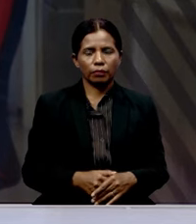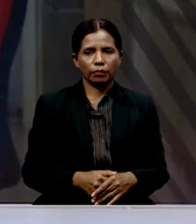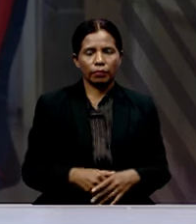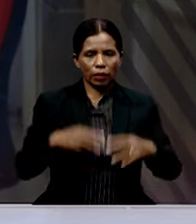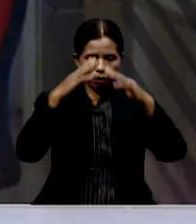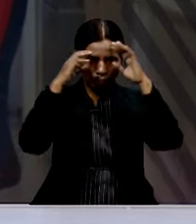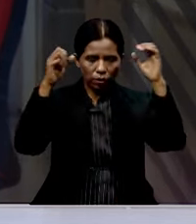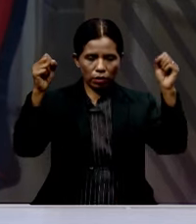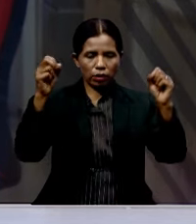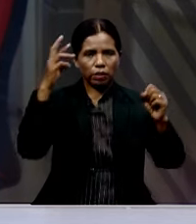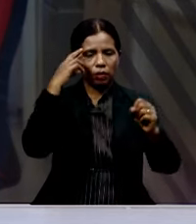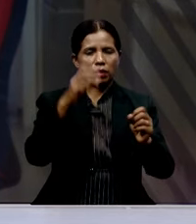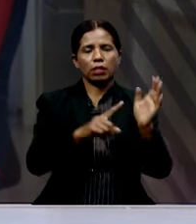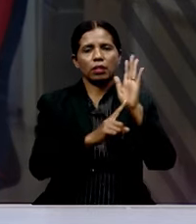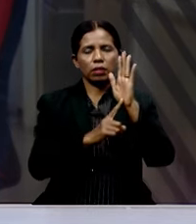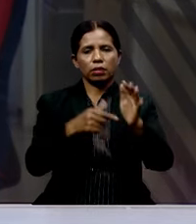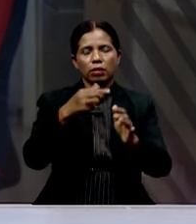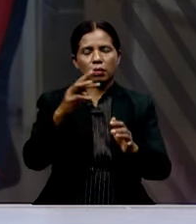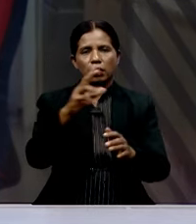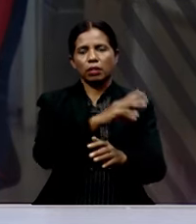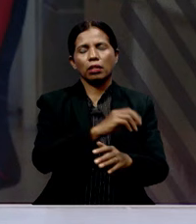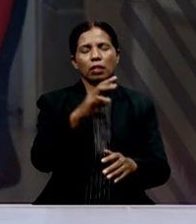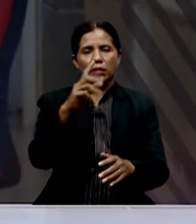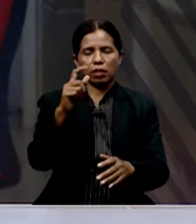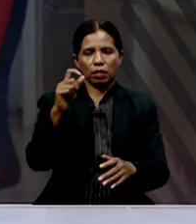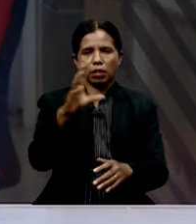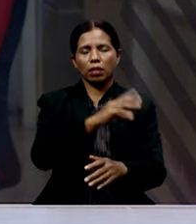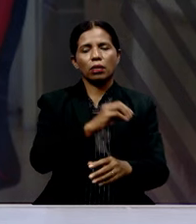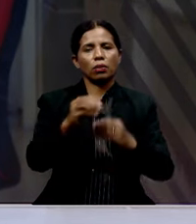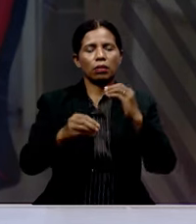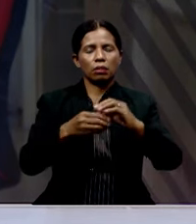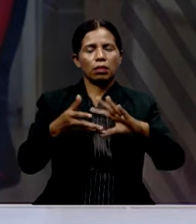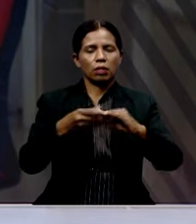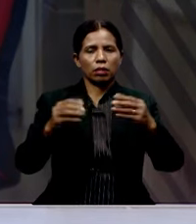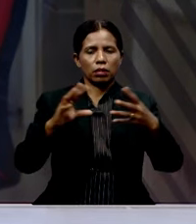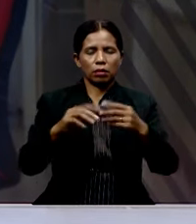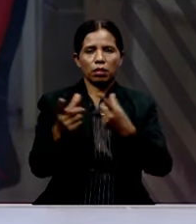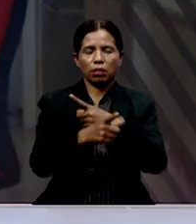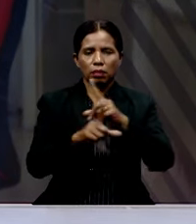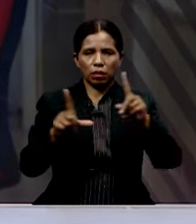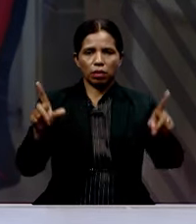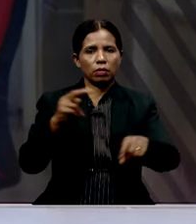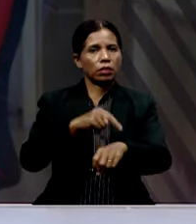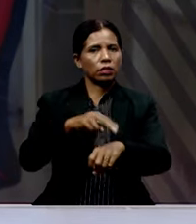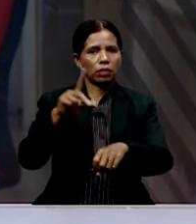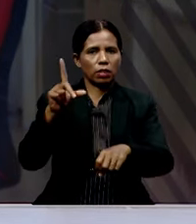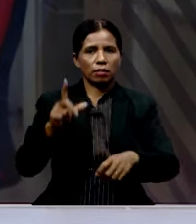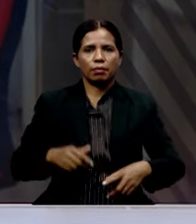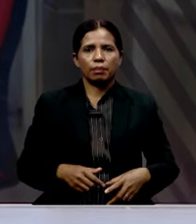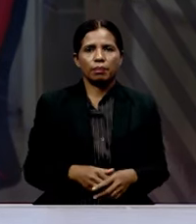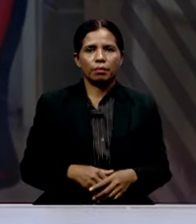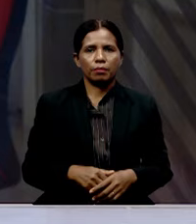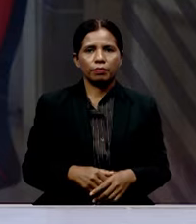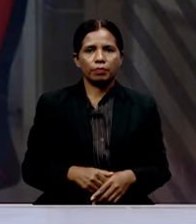Presidente da República se hala talk show e TV no RTTLIP com a história luta para a libertação nacional.